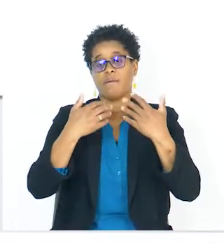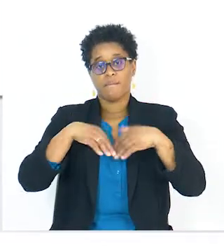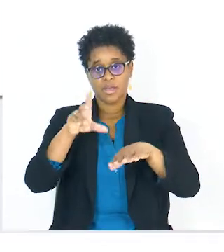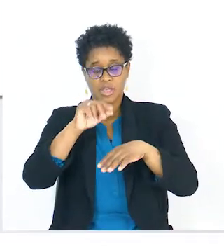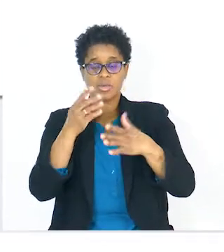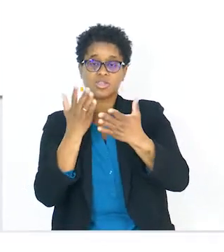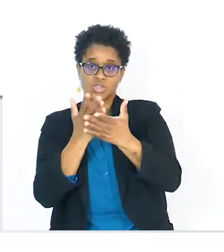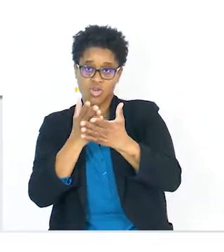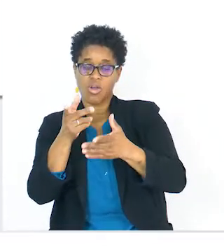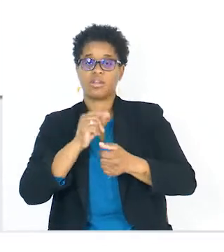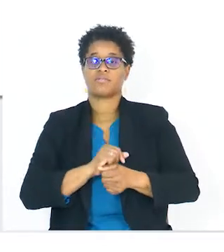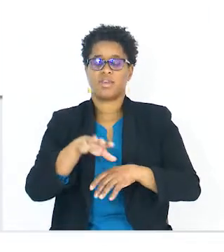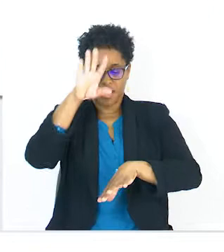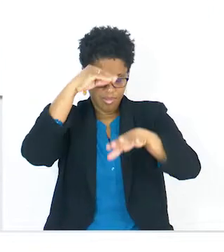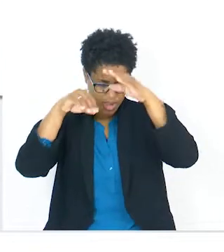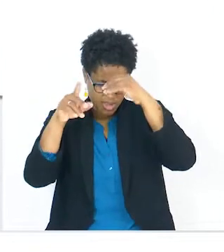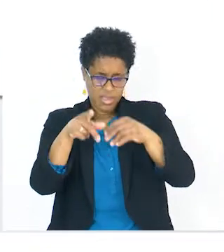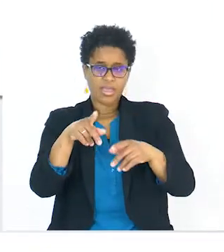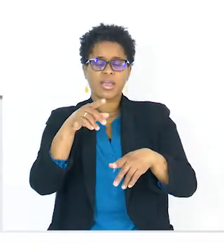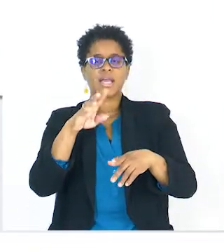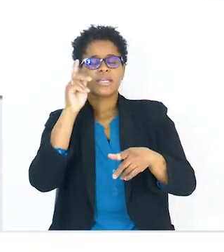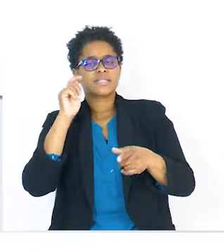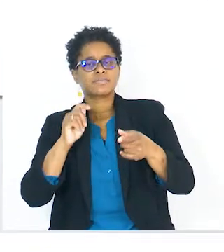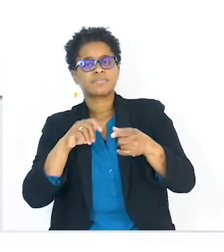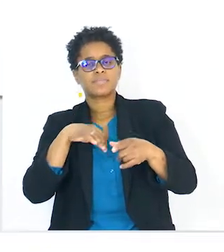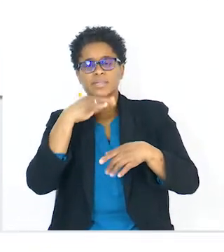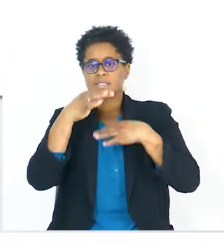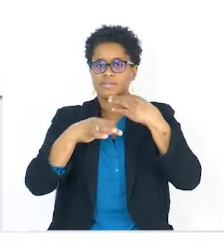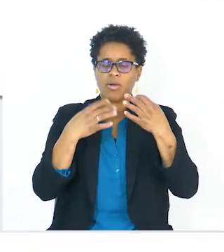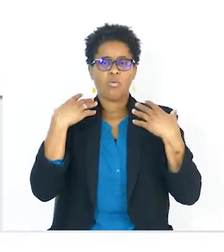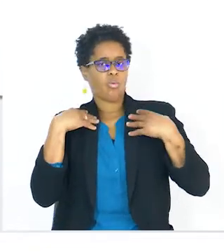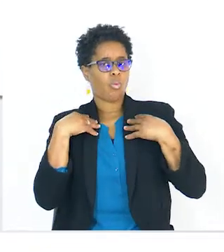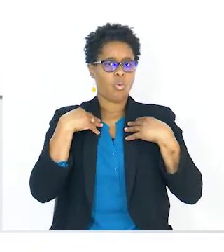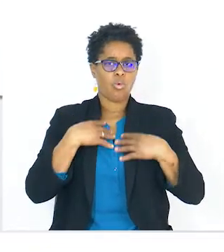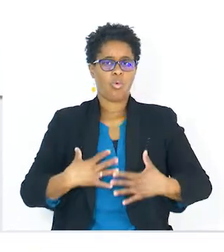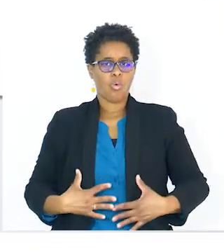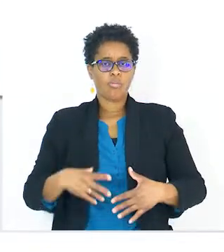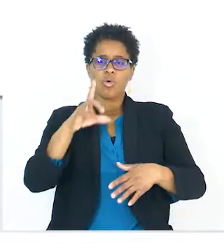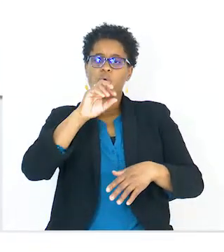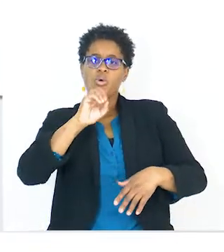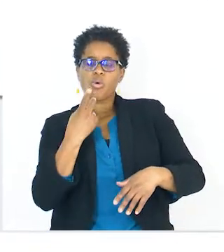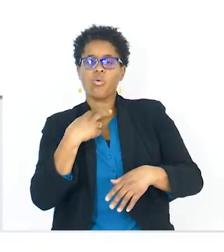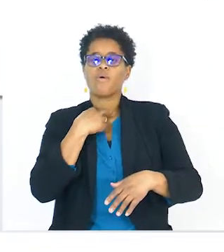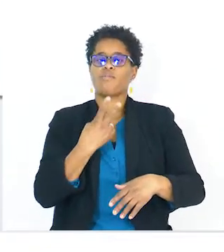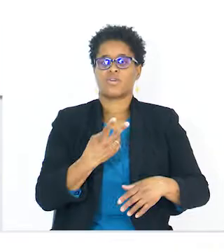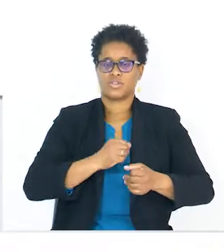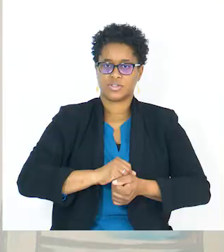mas também na escola, aprendemos a expressar com o corpo ou com a